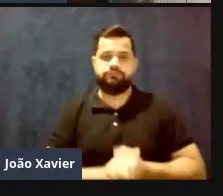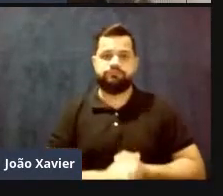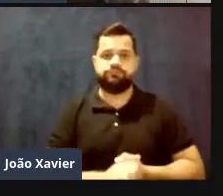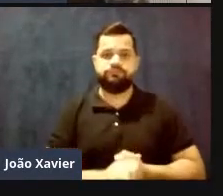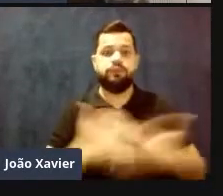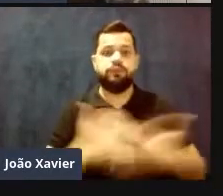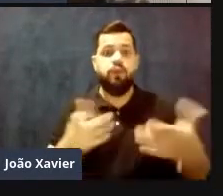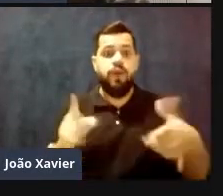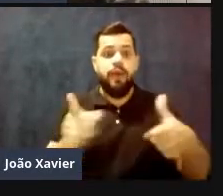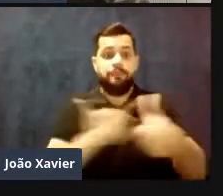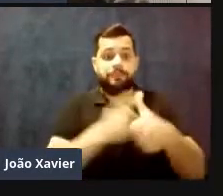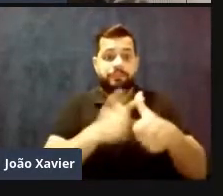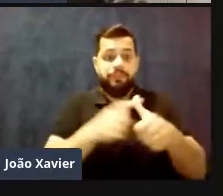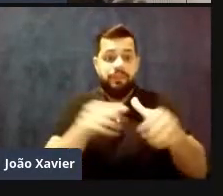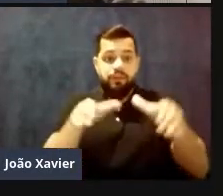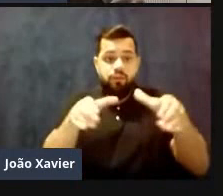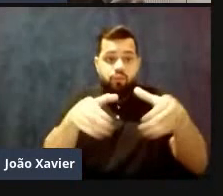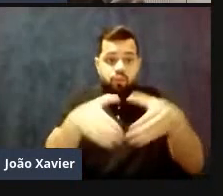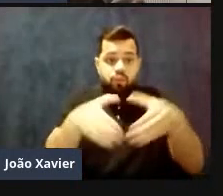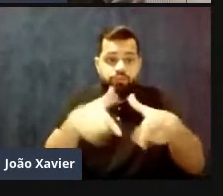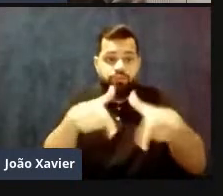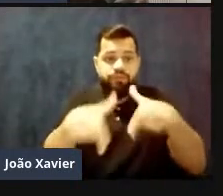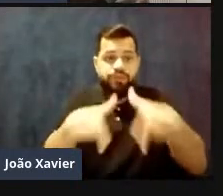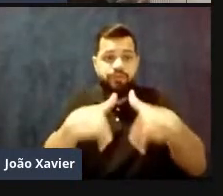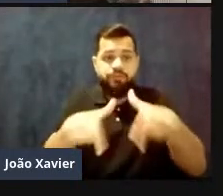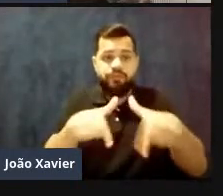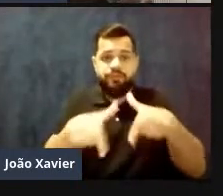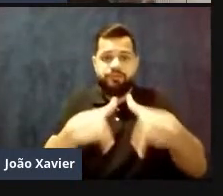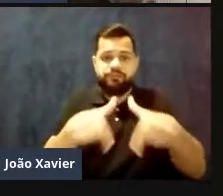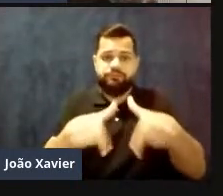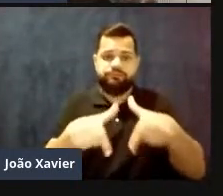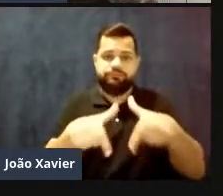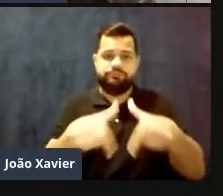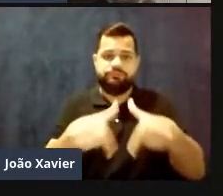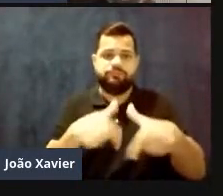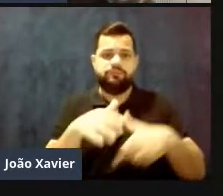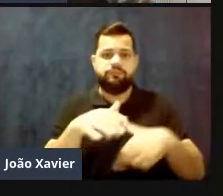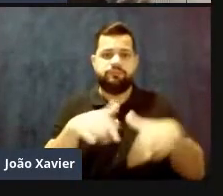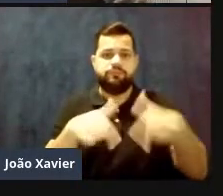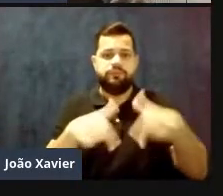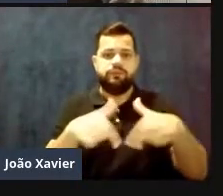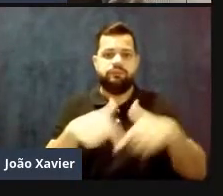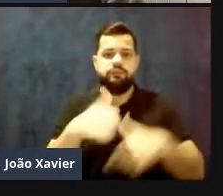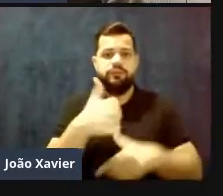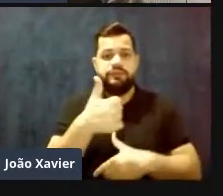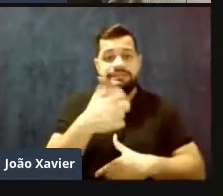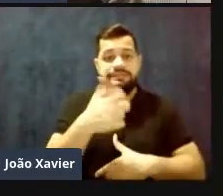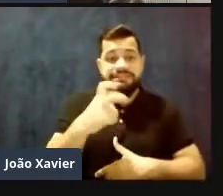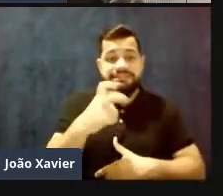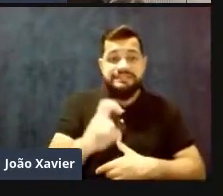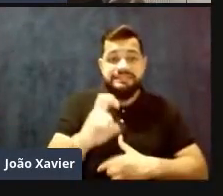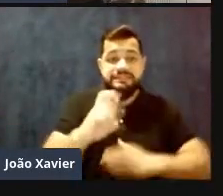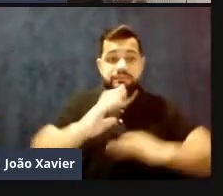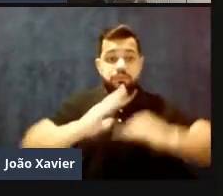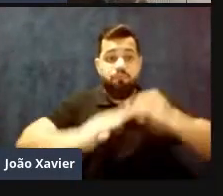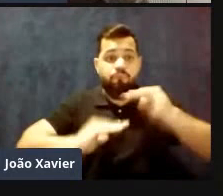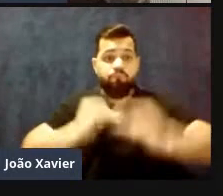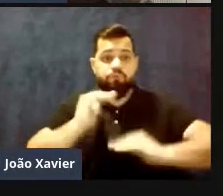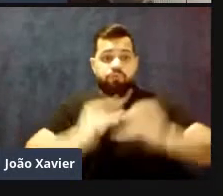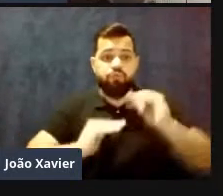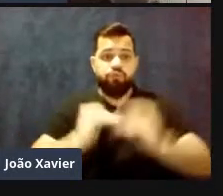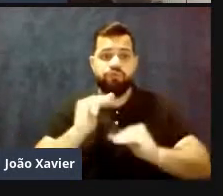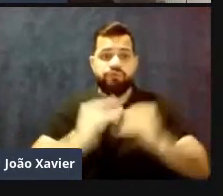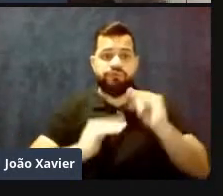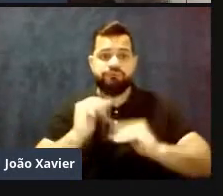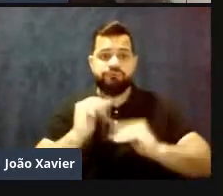foi reduzida. Na verdade, era um conjunto de 15 a 20 profissionais, porque inicialmente foram habilitados 2 leitos, mas que